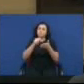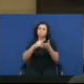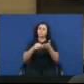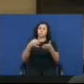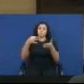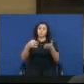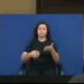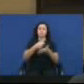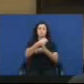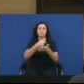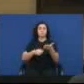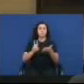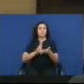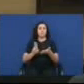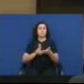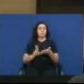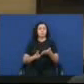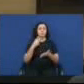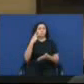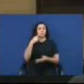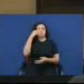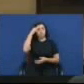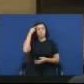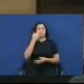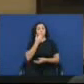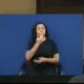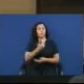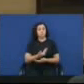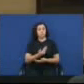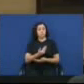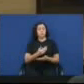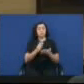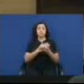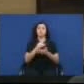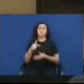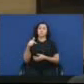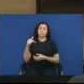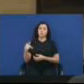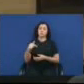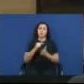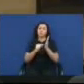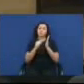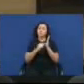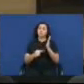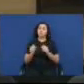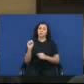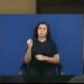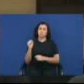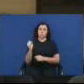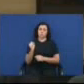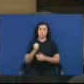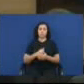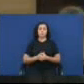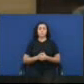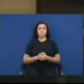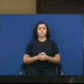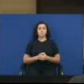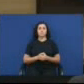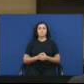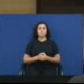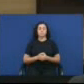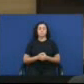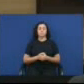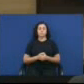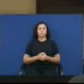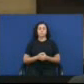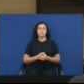correção anunciada, solicitada pelo vereador Júlio, a correção na página 7, na linha 8 da ata, na